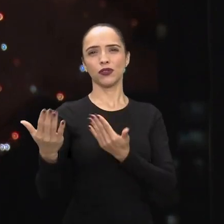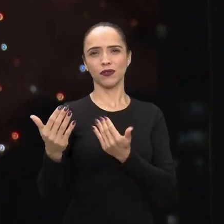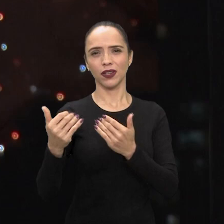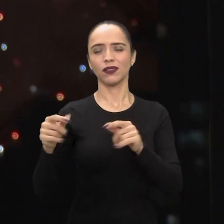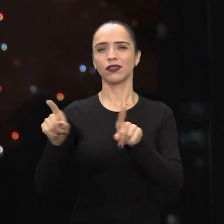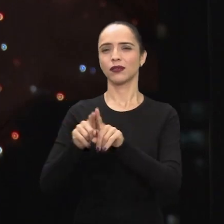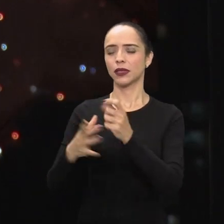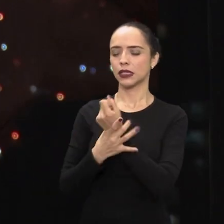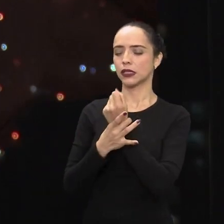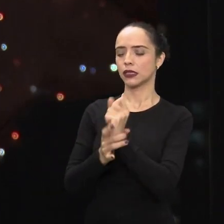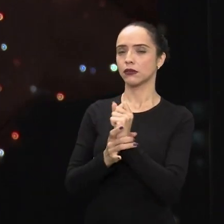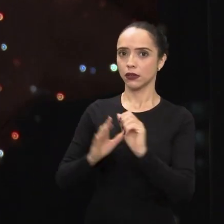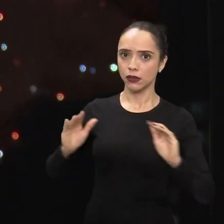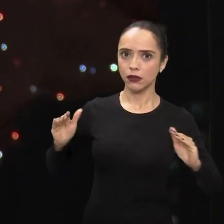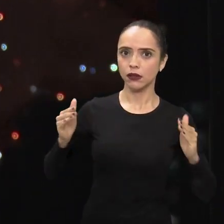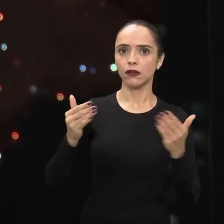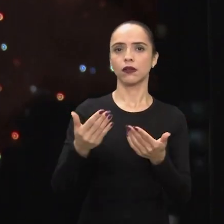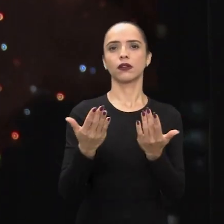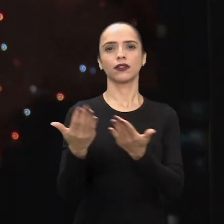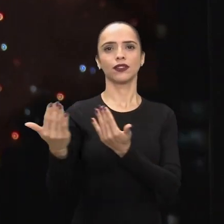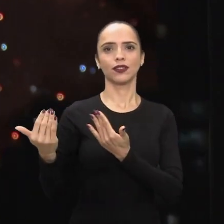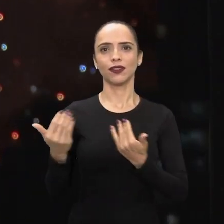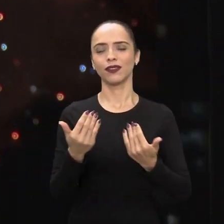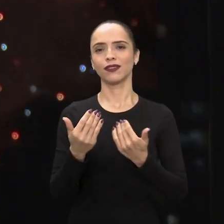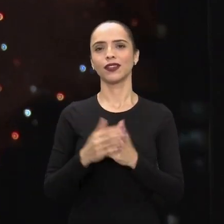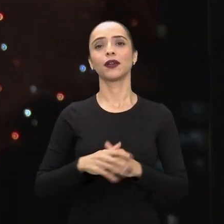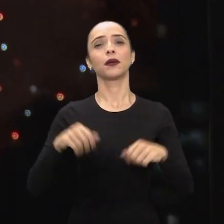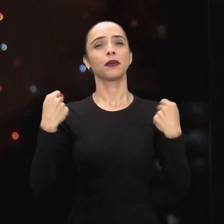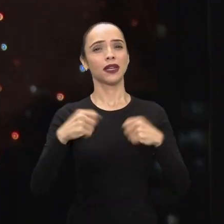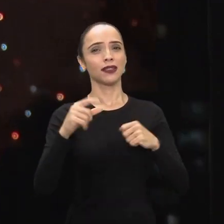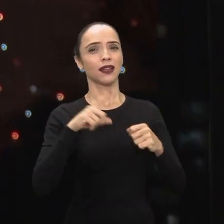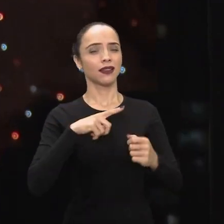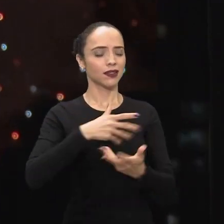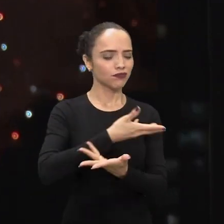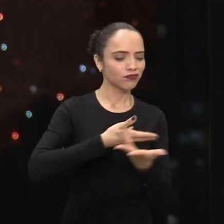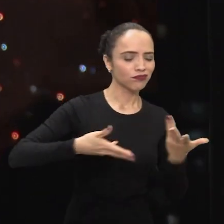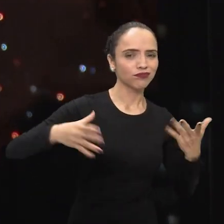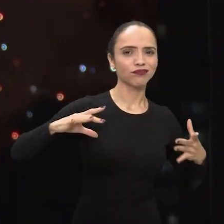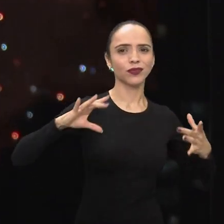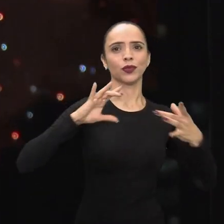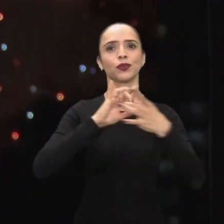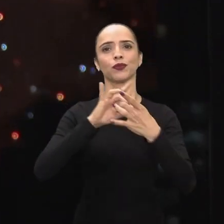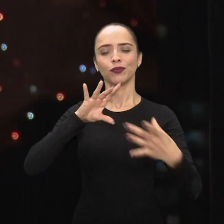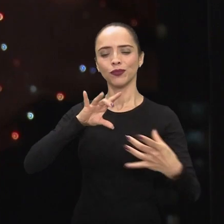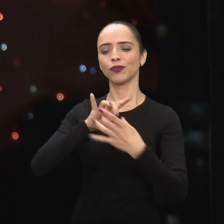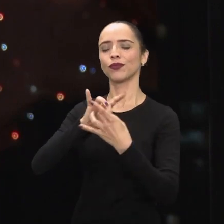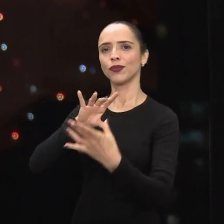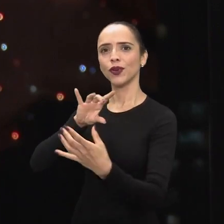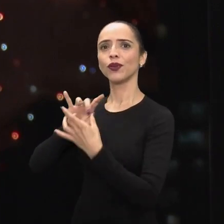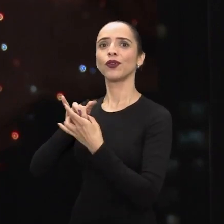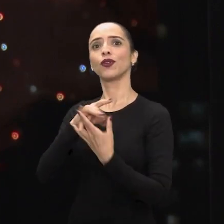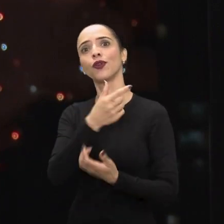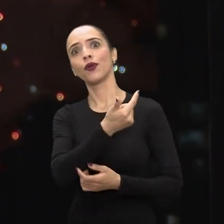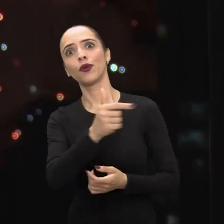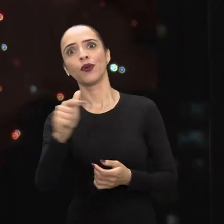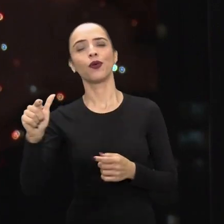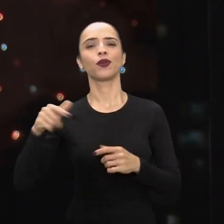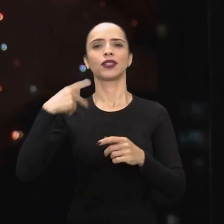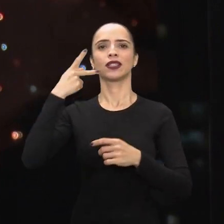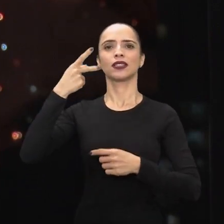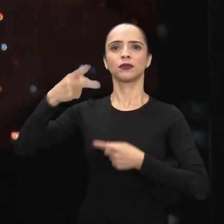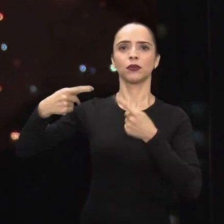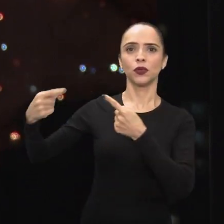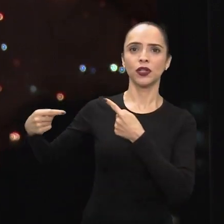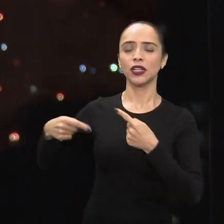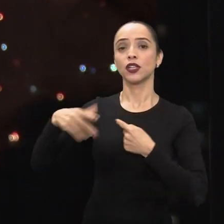uma política pública de segurança voltada para a juventude Ela tem que articulada com outros outras políticas